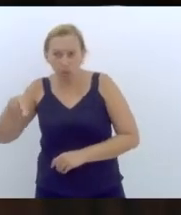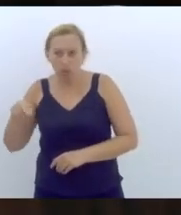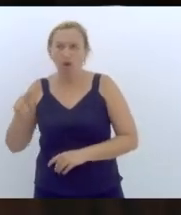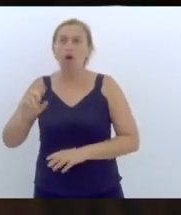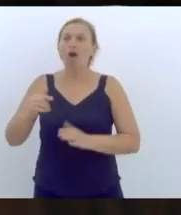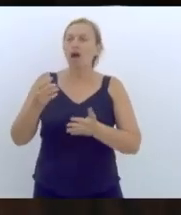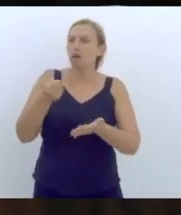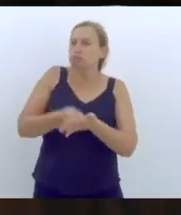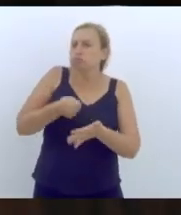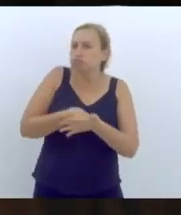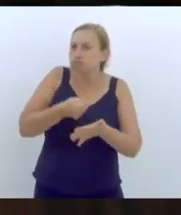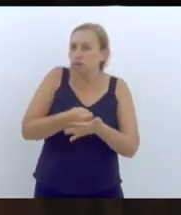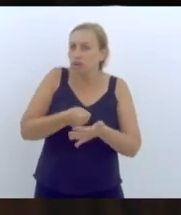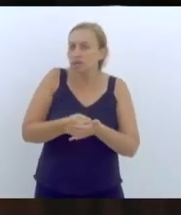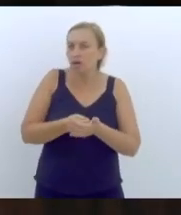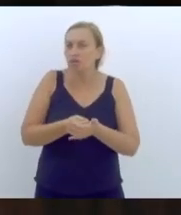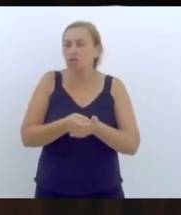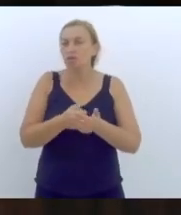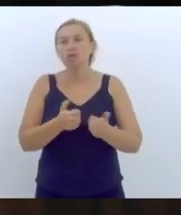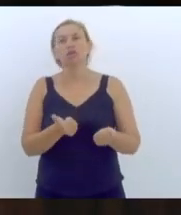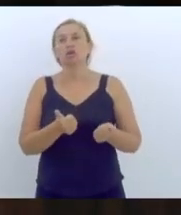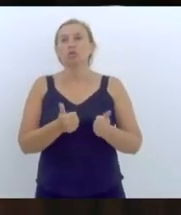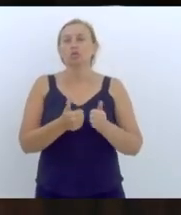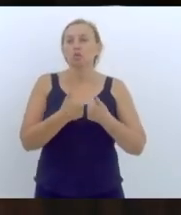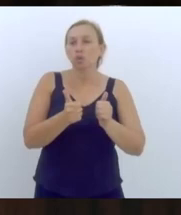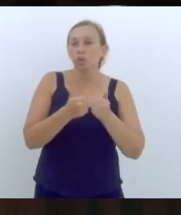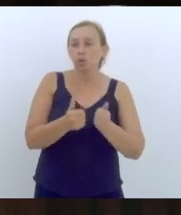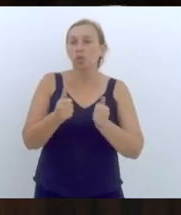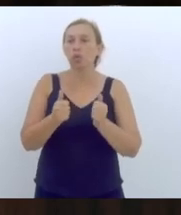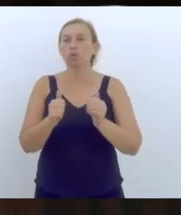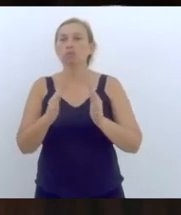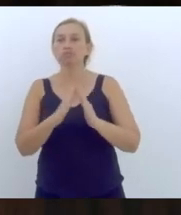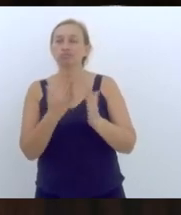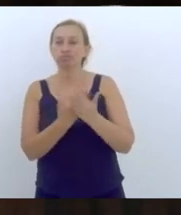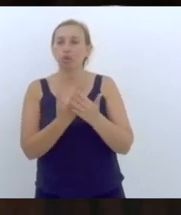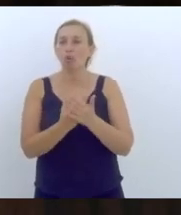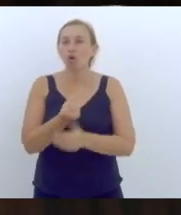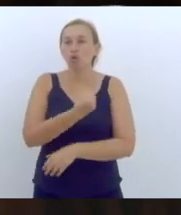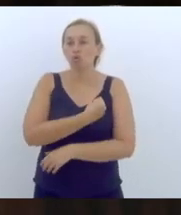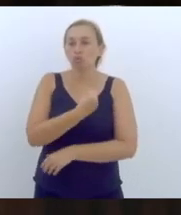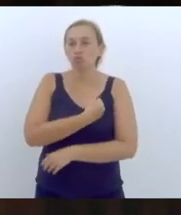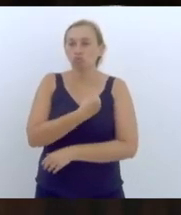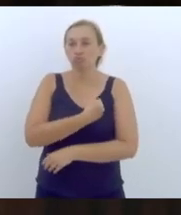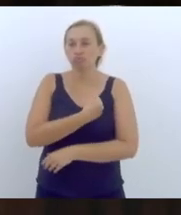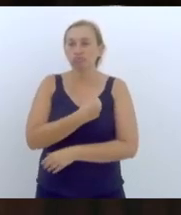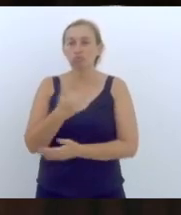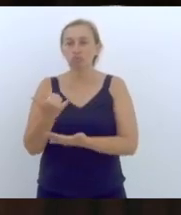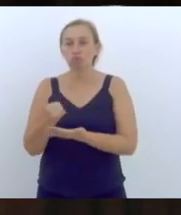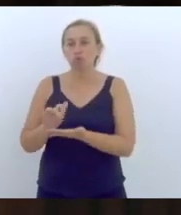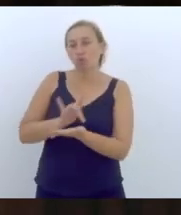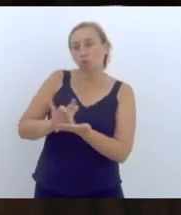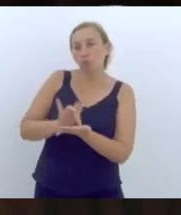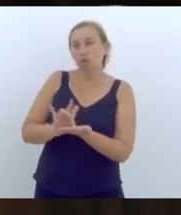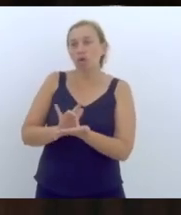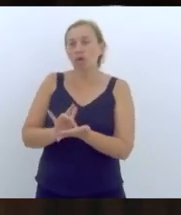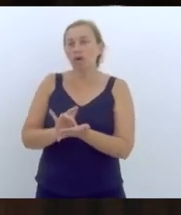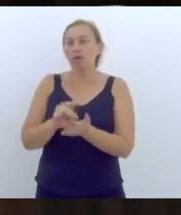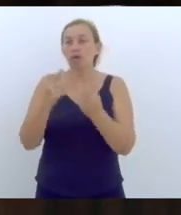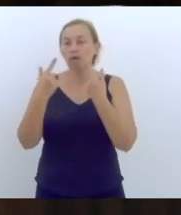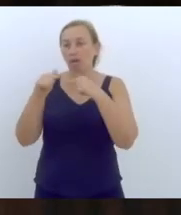a obrigatoriedade dos veículos de transporte escolar exibirem o número de telefone para reclamações pintado em